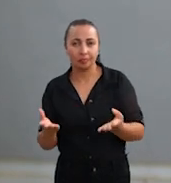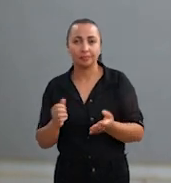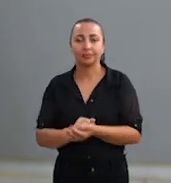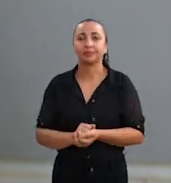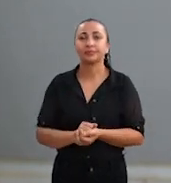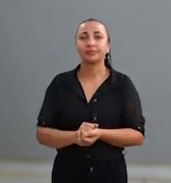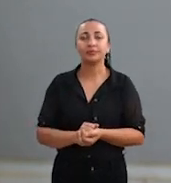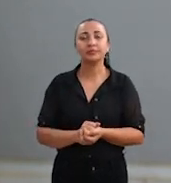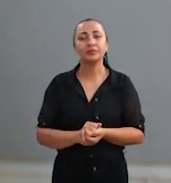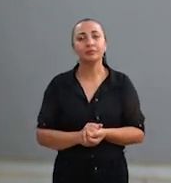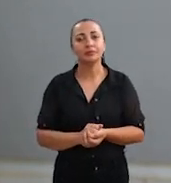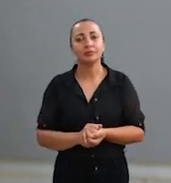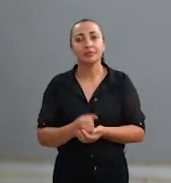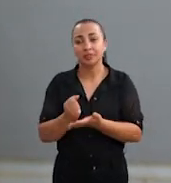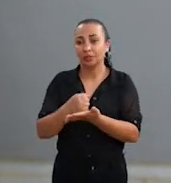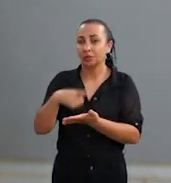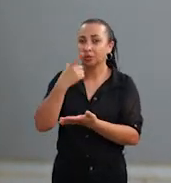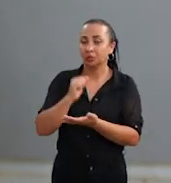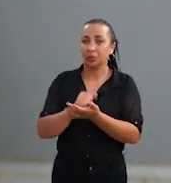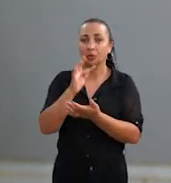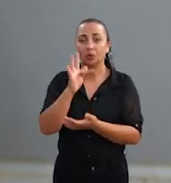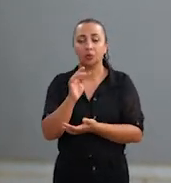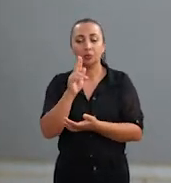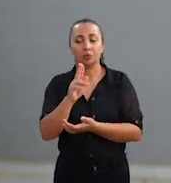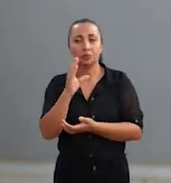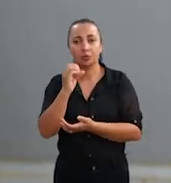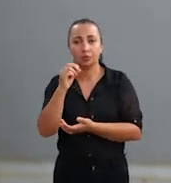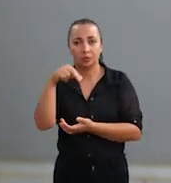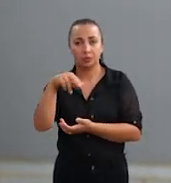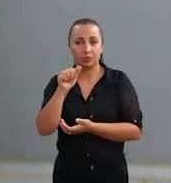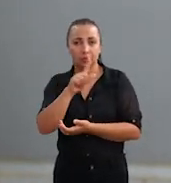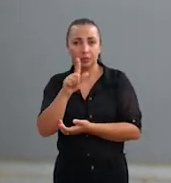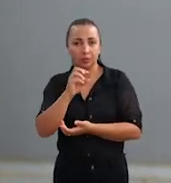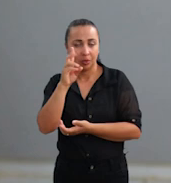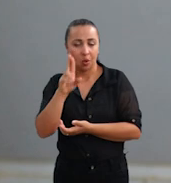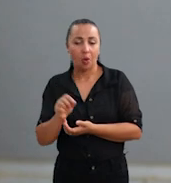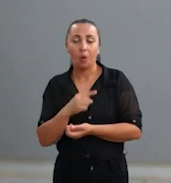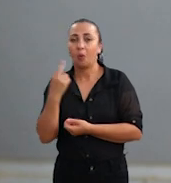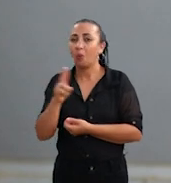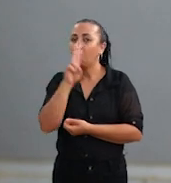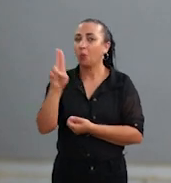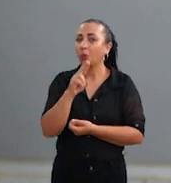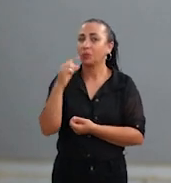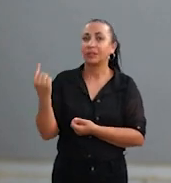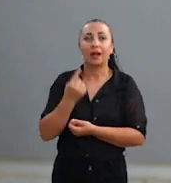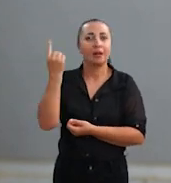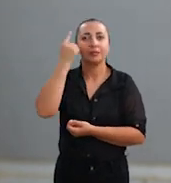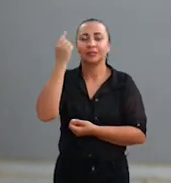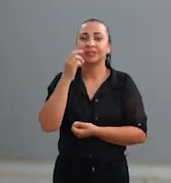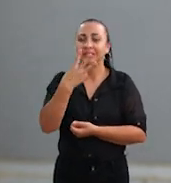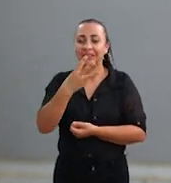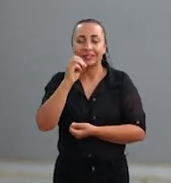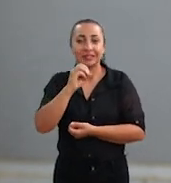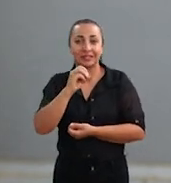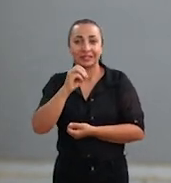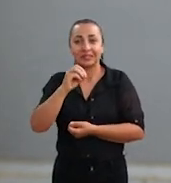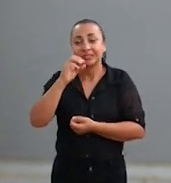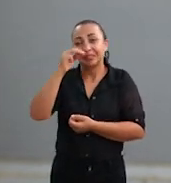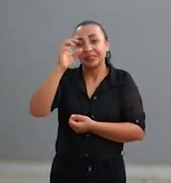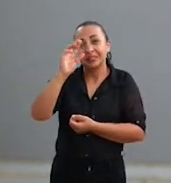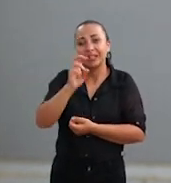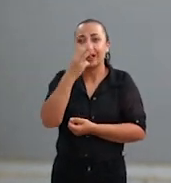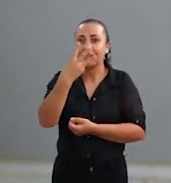quantidade da droga, do fluconazol, que eu uso alta dose, eu uso 350 mg